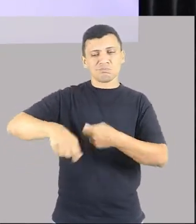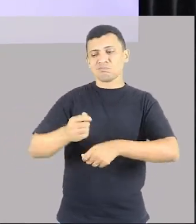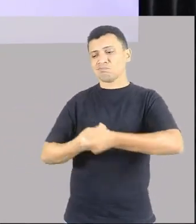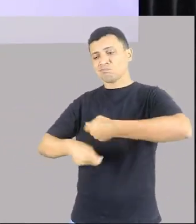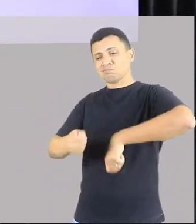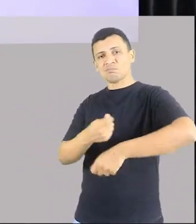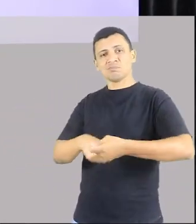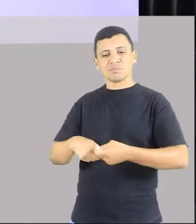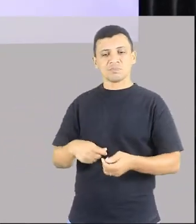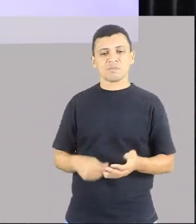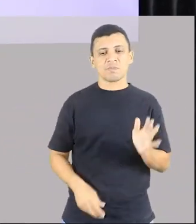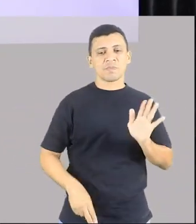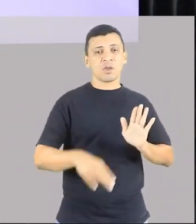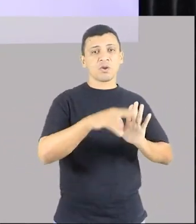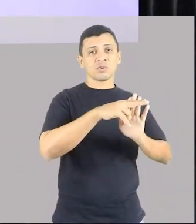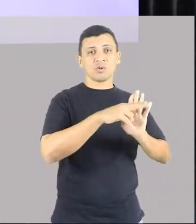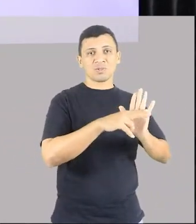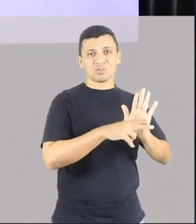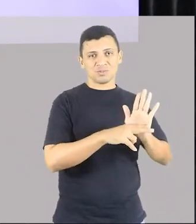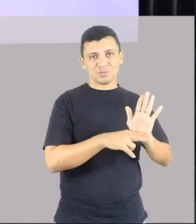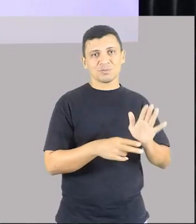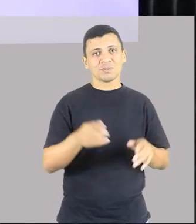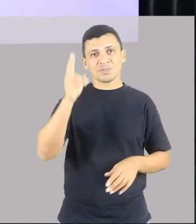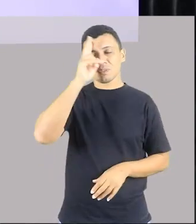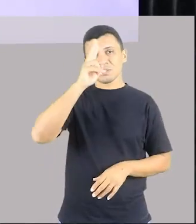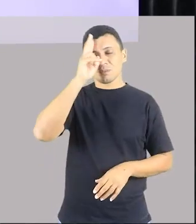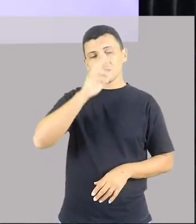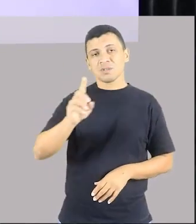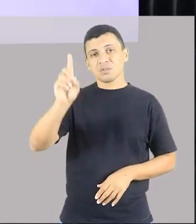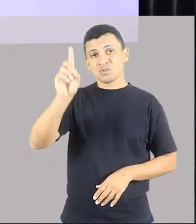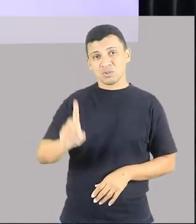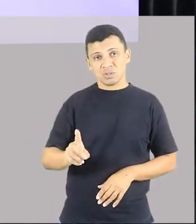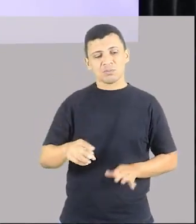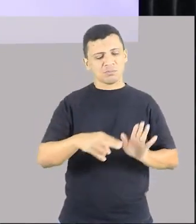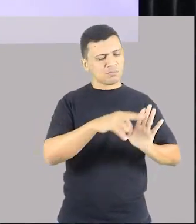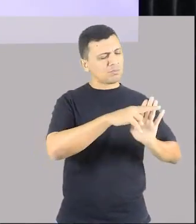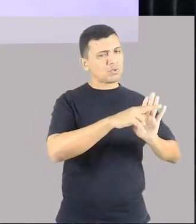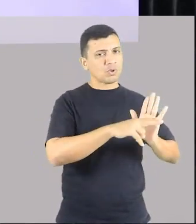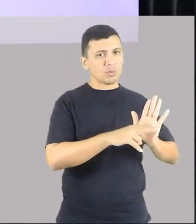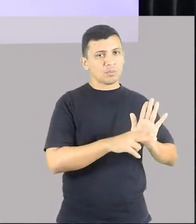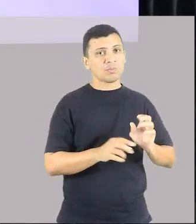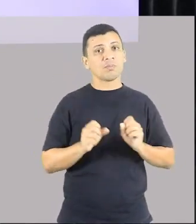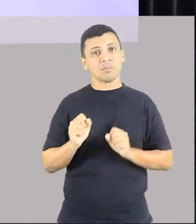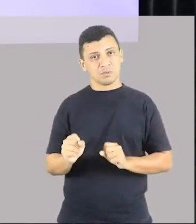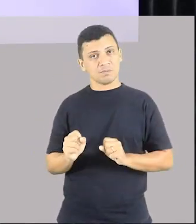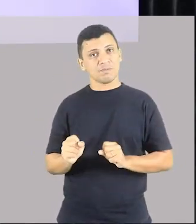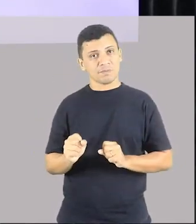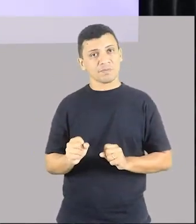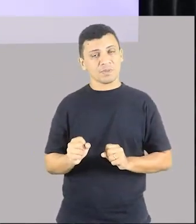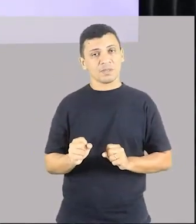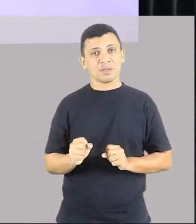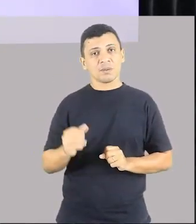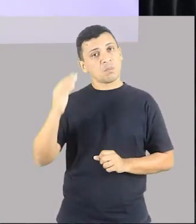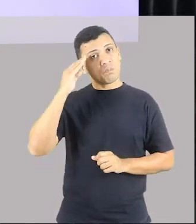de normativos, lembra de normas. No direito nós temos as normas que podem ser regras, que